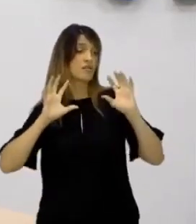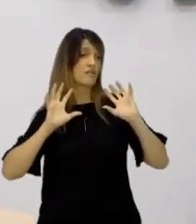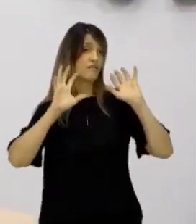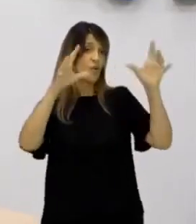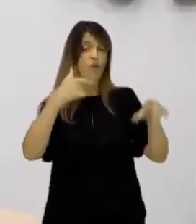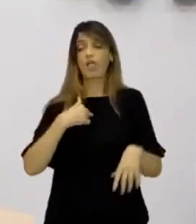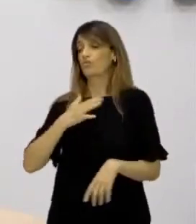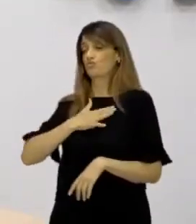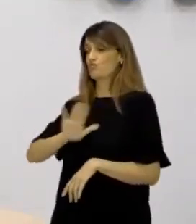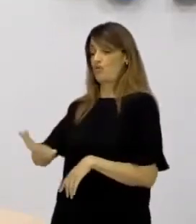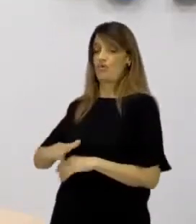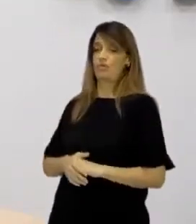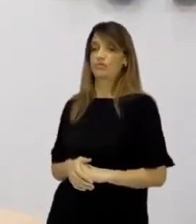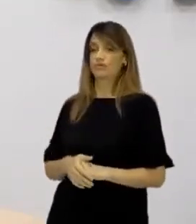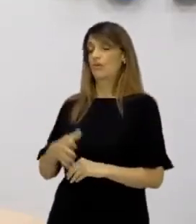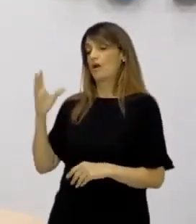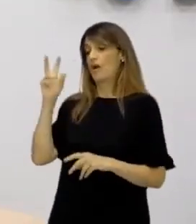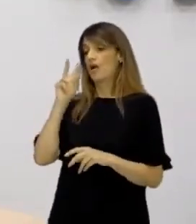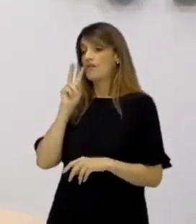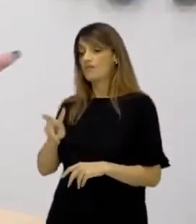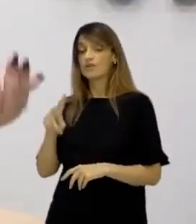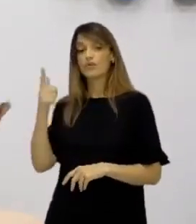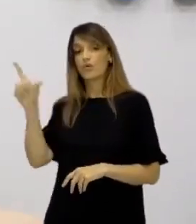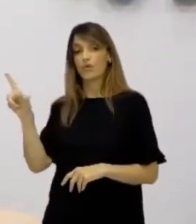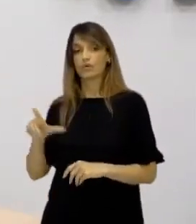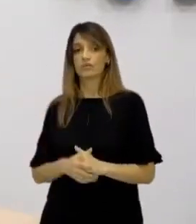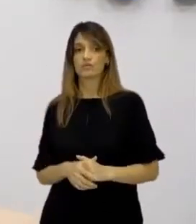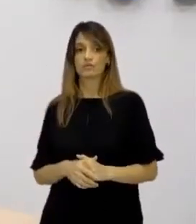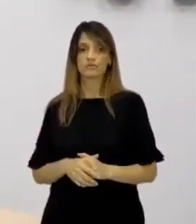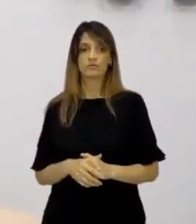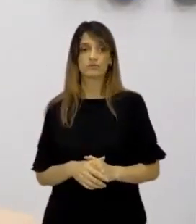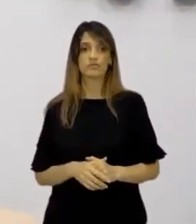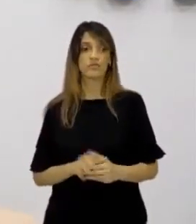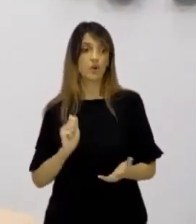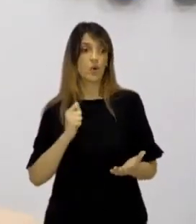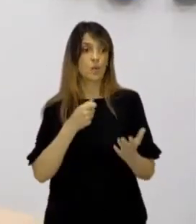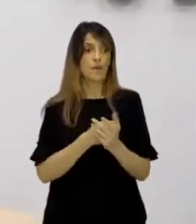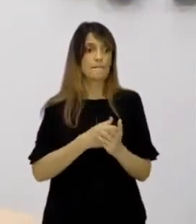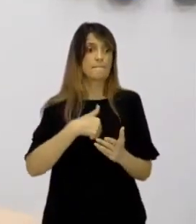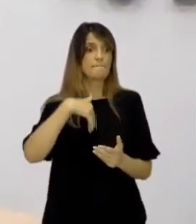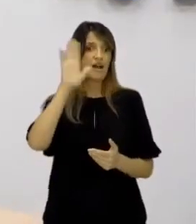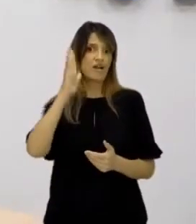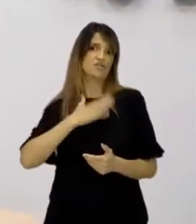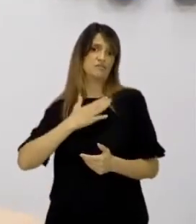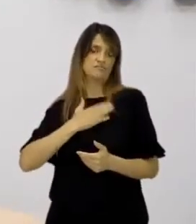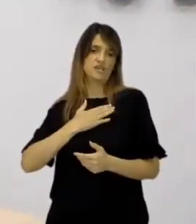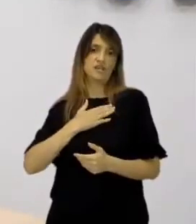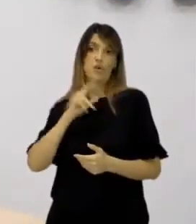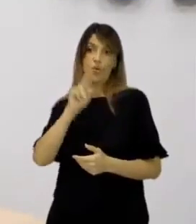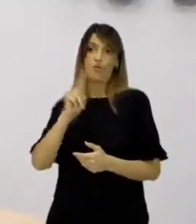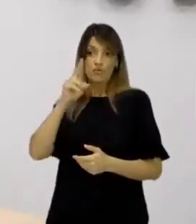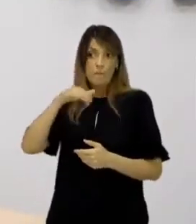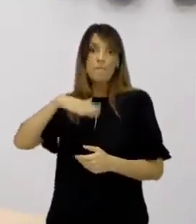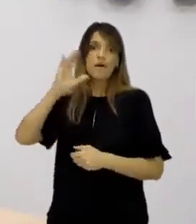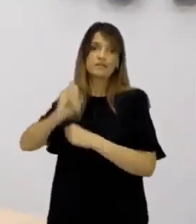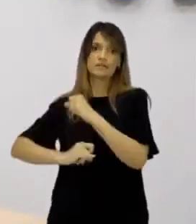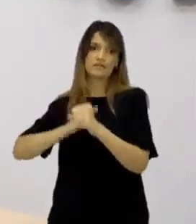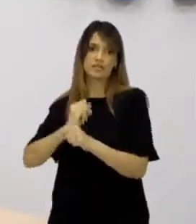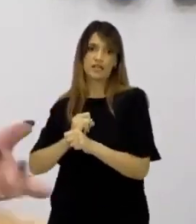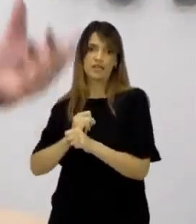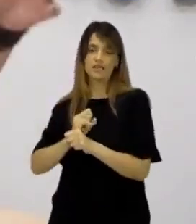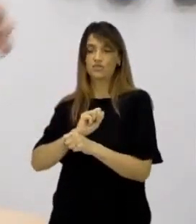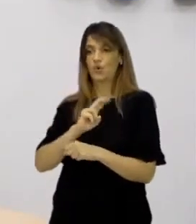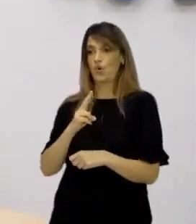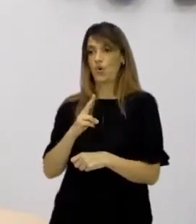computador. E aí, o que acontece? Ela não pode cobrar mais de mim porque eu uso a internet, menos da Juliana, porque ela só tá assistindo canal